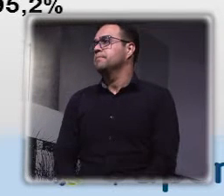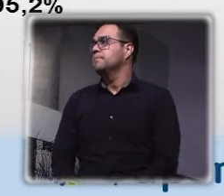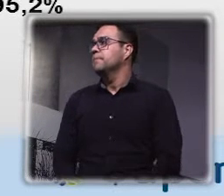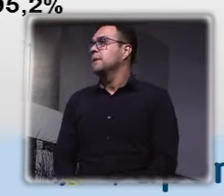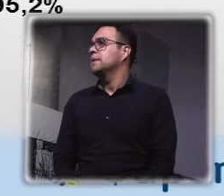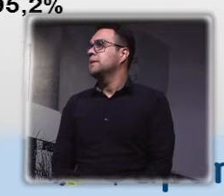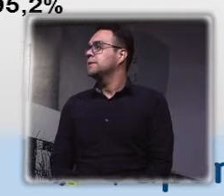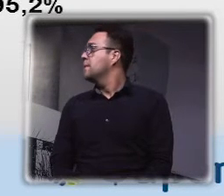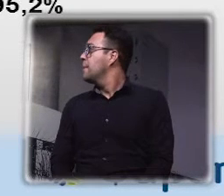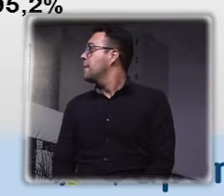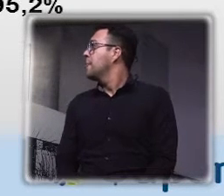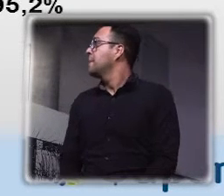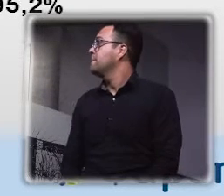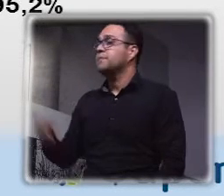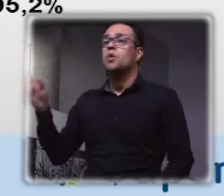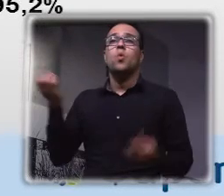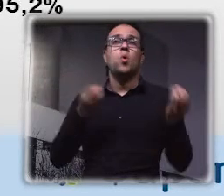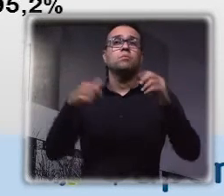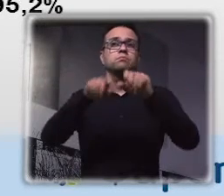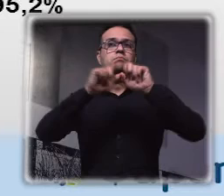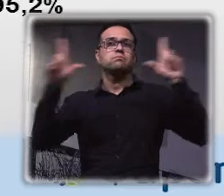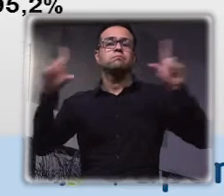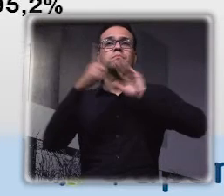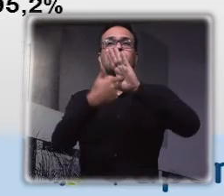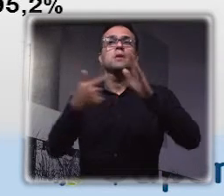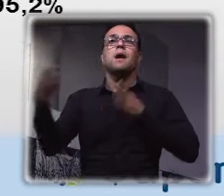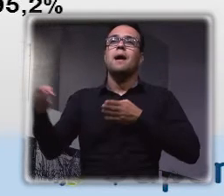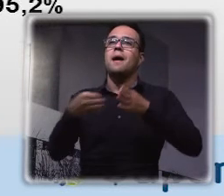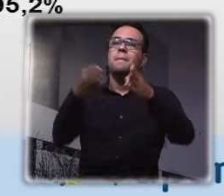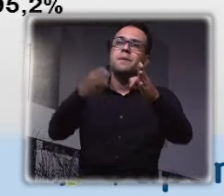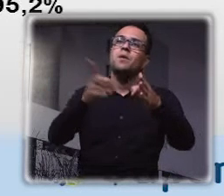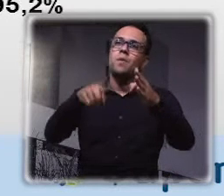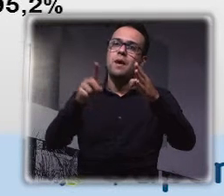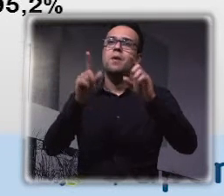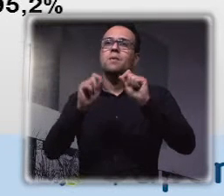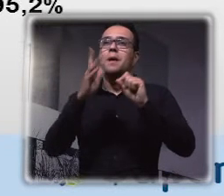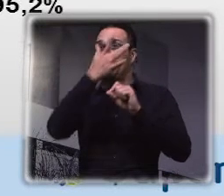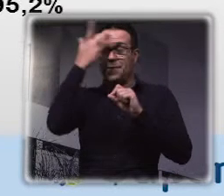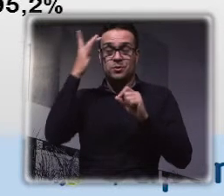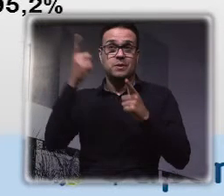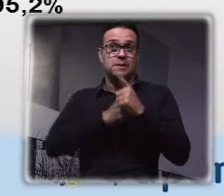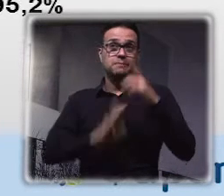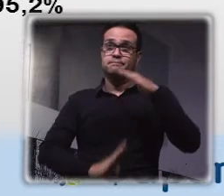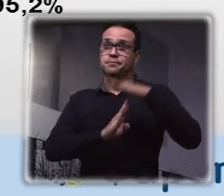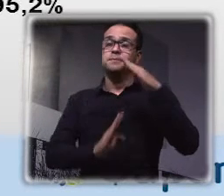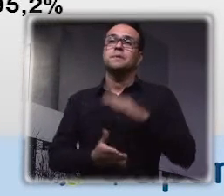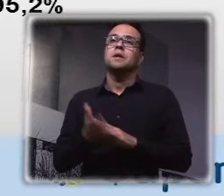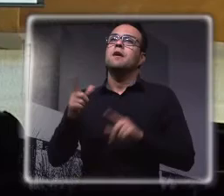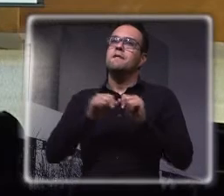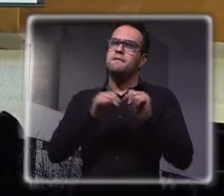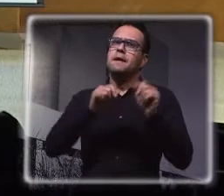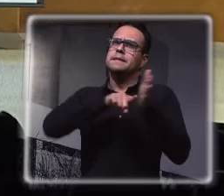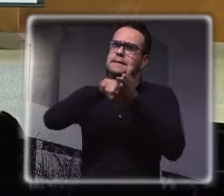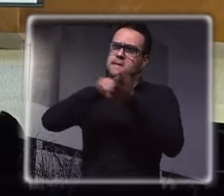E aqui, então, o esboço do nosso programa, que é o caminho que a gente pretende trabalhar com esses superendividados. Nós fazemos uma